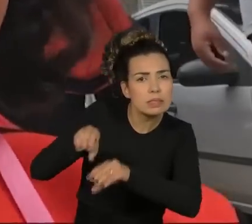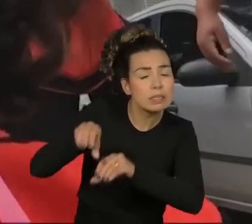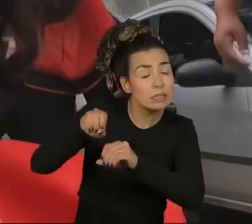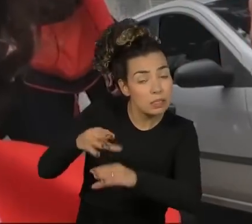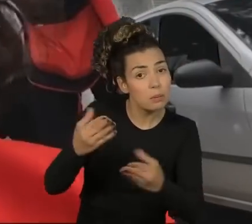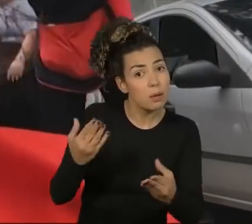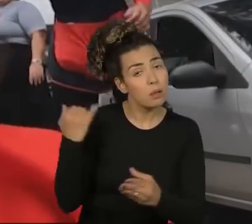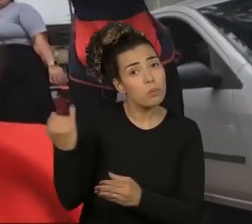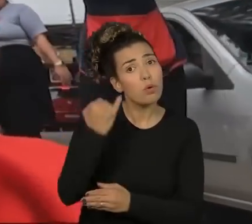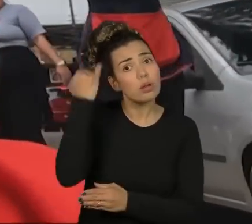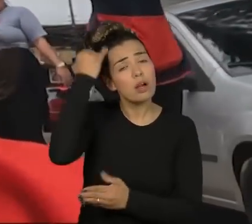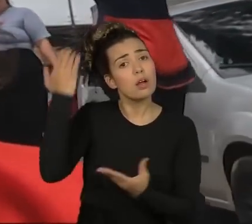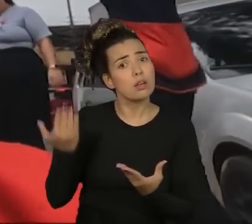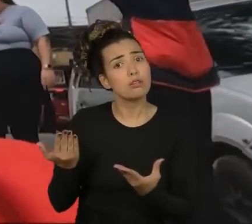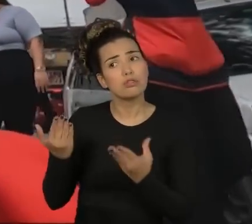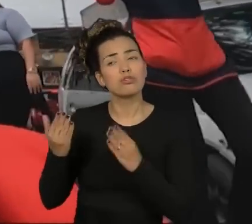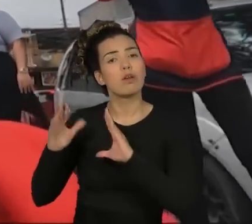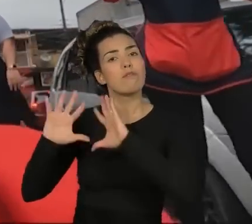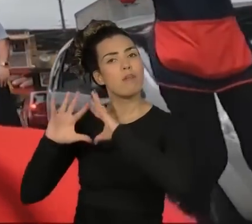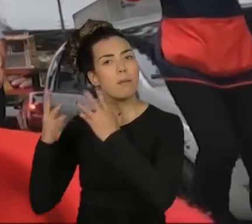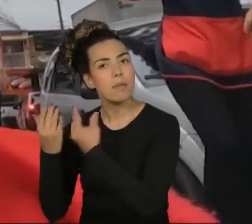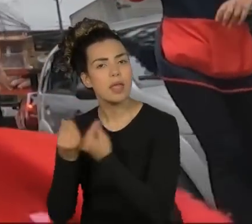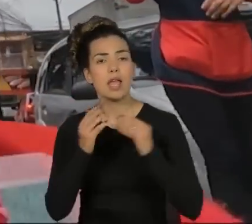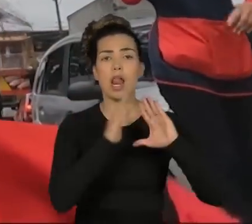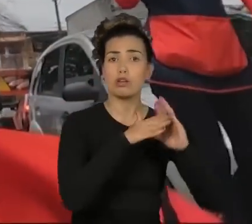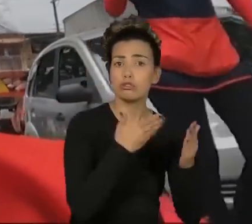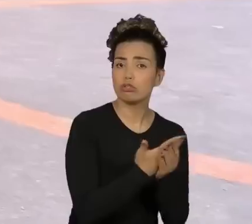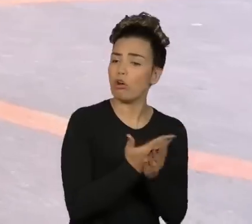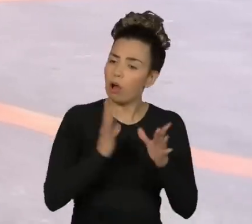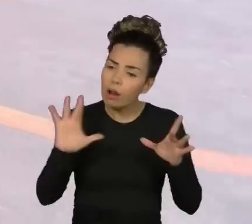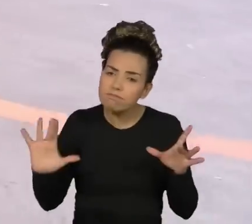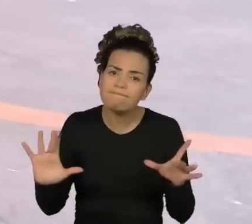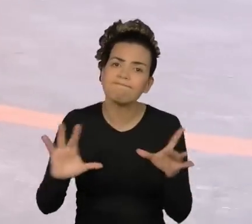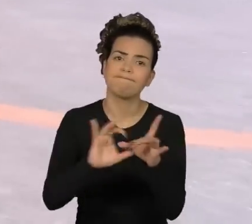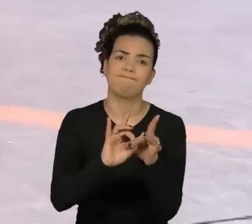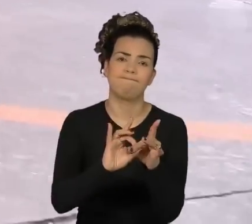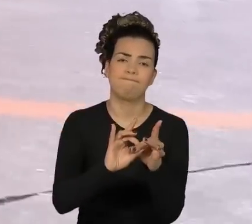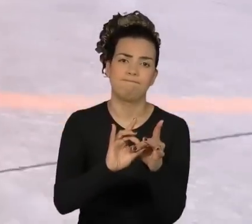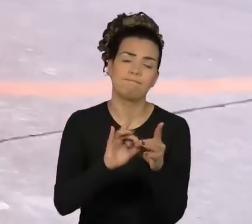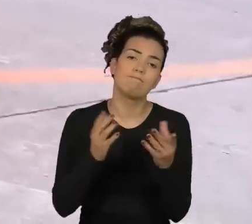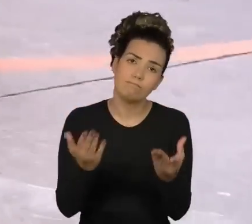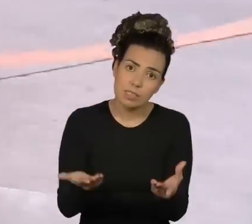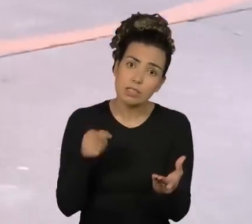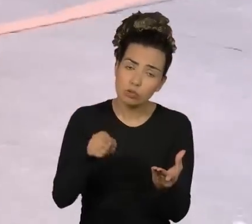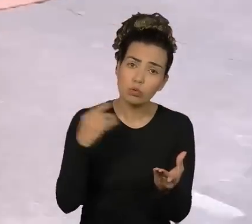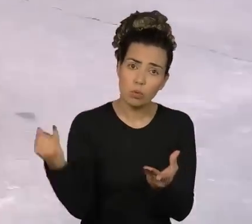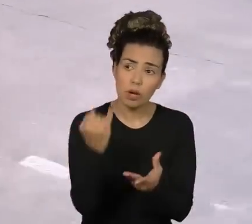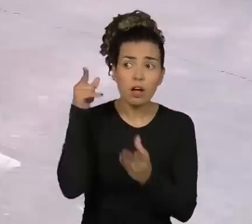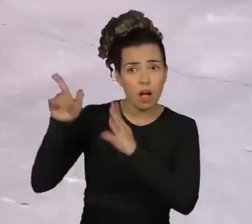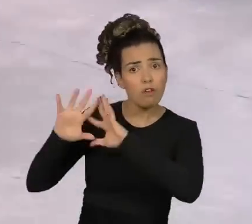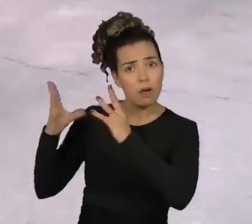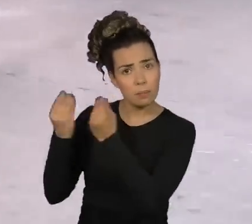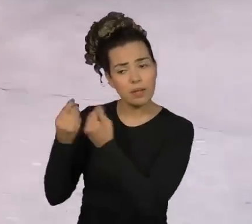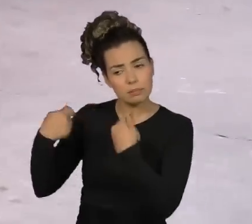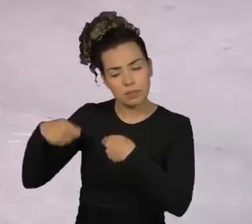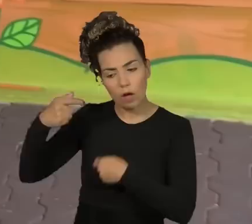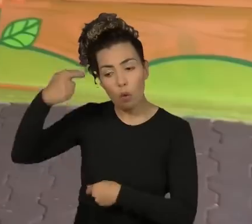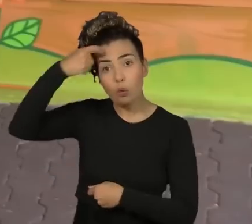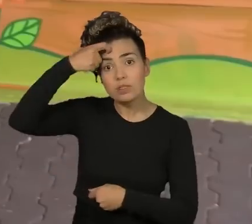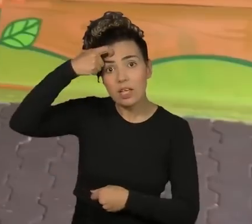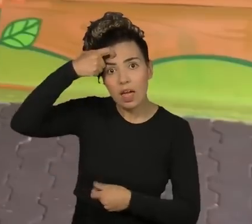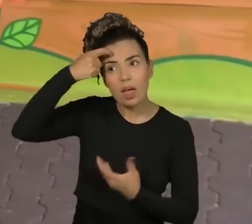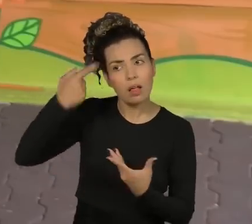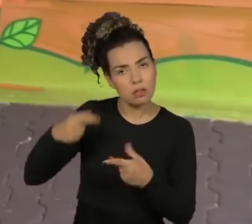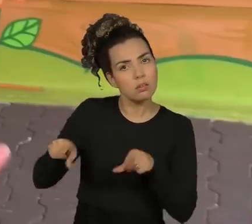da escola, né? Porque aqui nós somos uma equipe, família e escola. E o papel das famílias é também conscientizar todas as pessoas das famílias